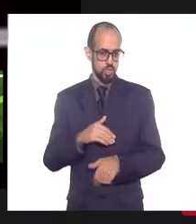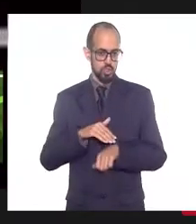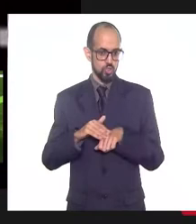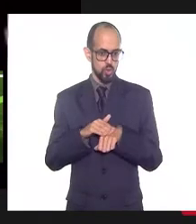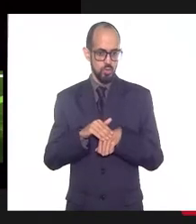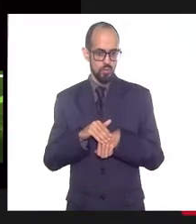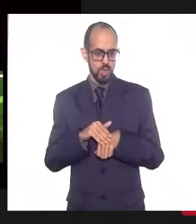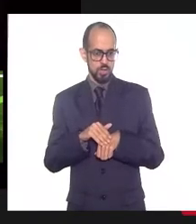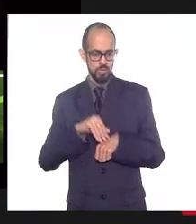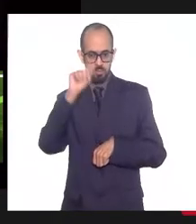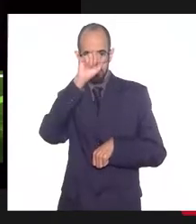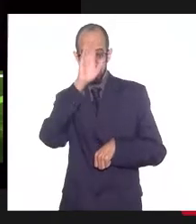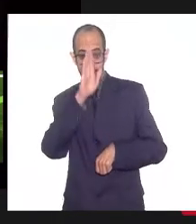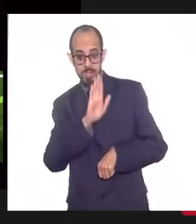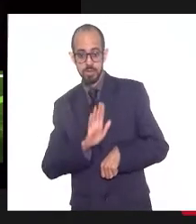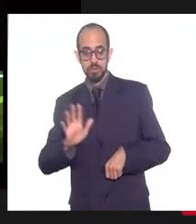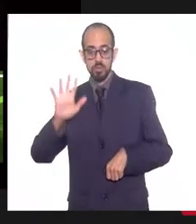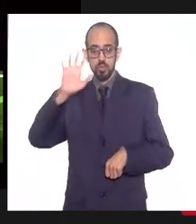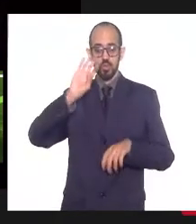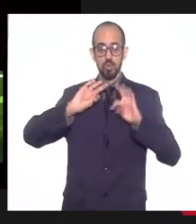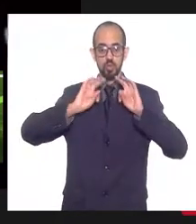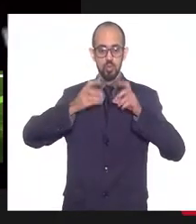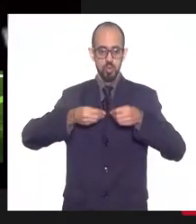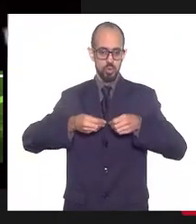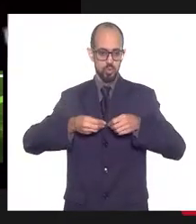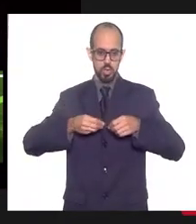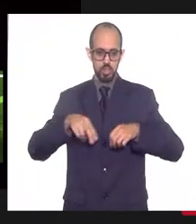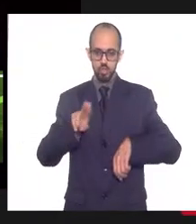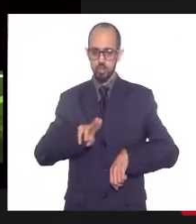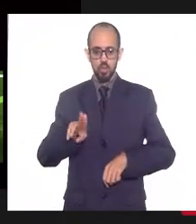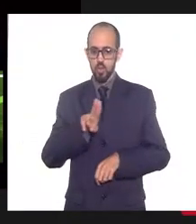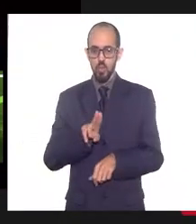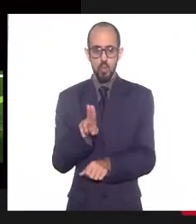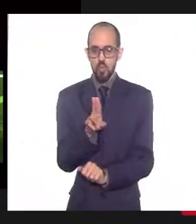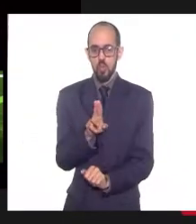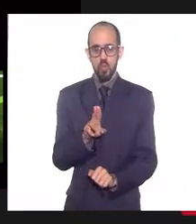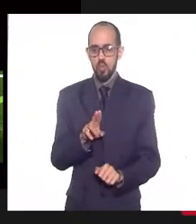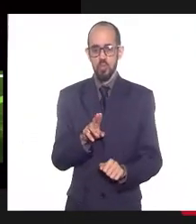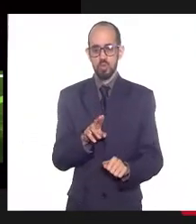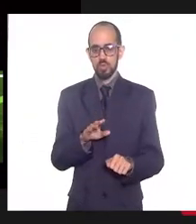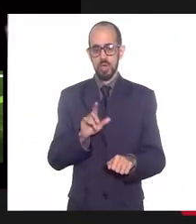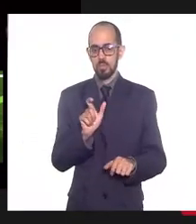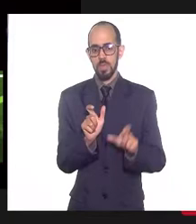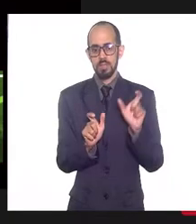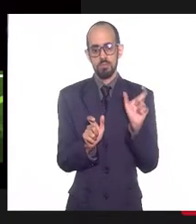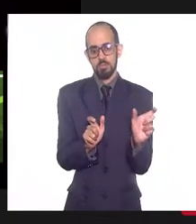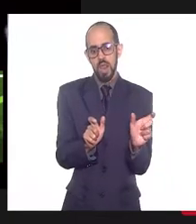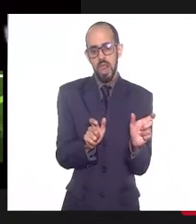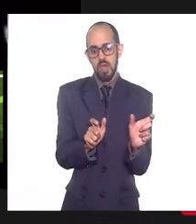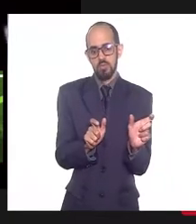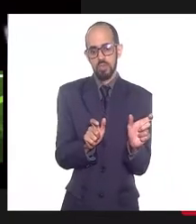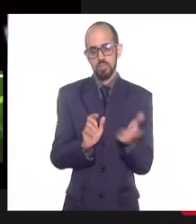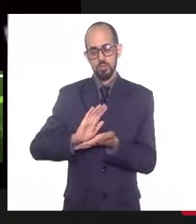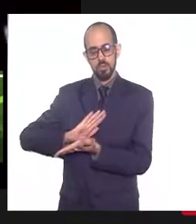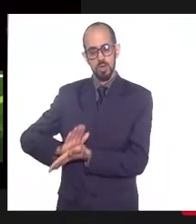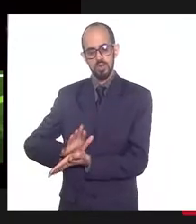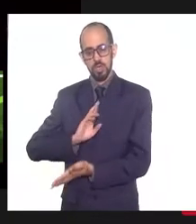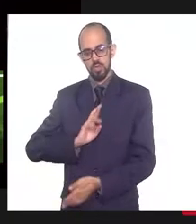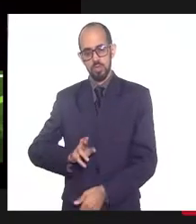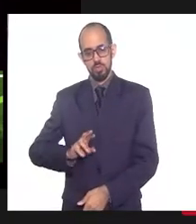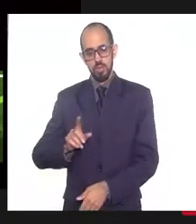inteiro, a gente já não usa sequer mais o termo da intolerância religiosa. A gente já está chamando